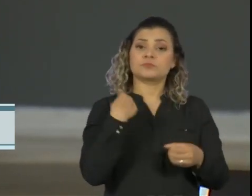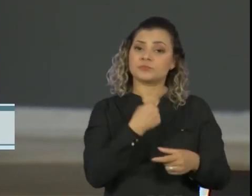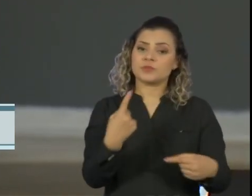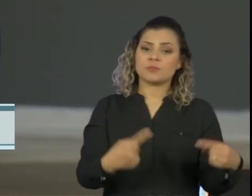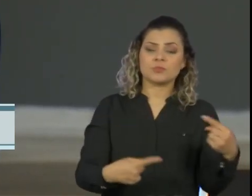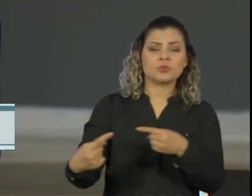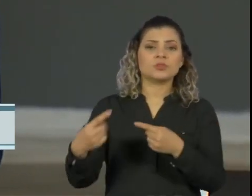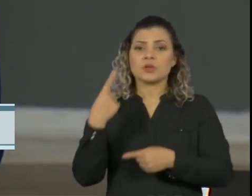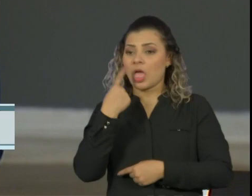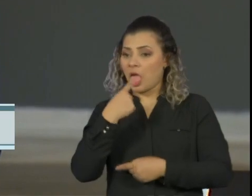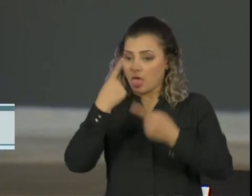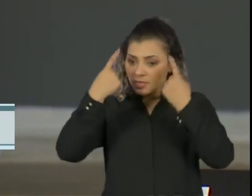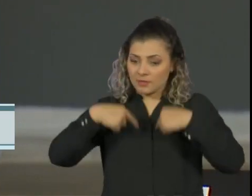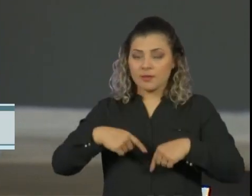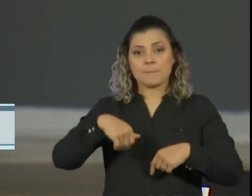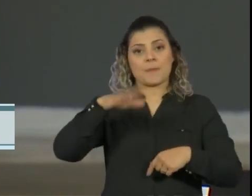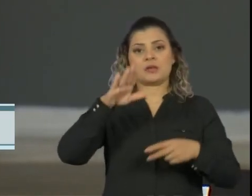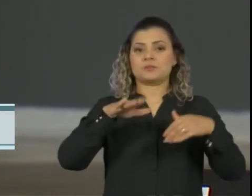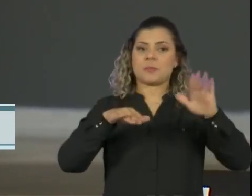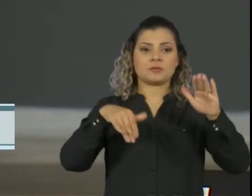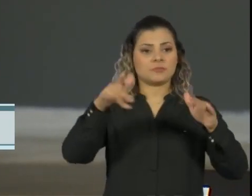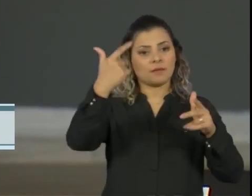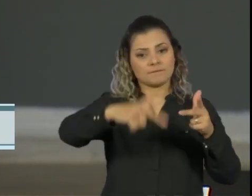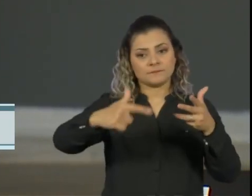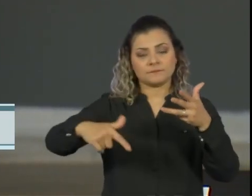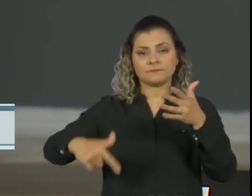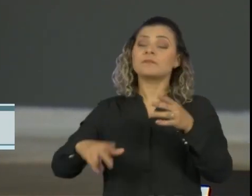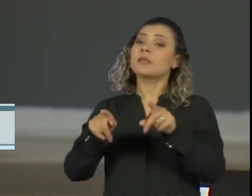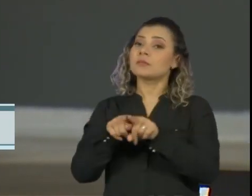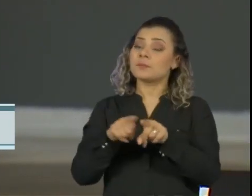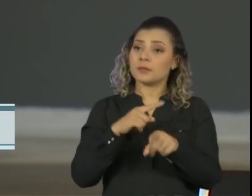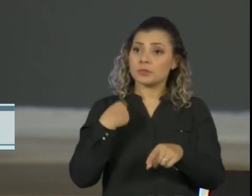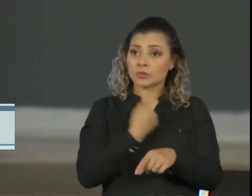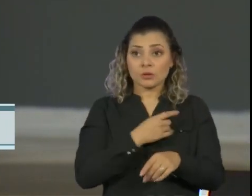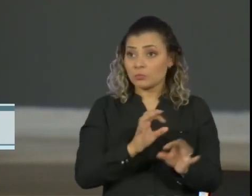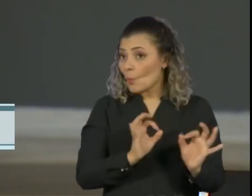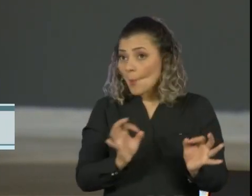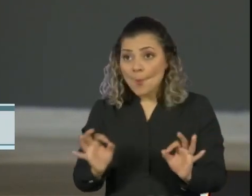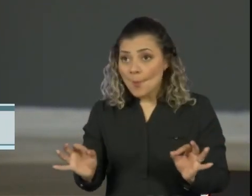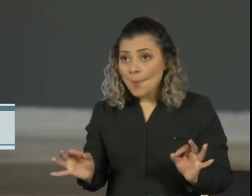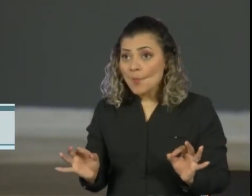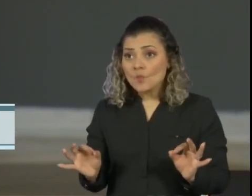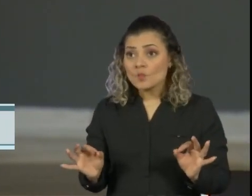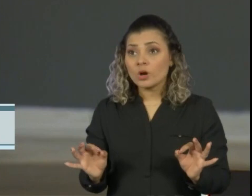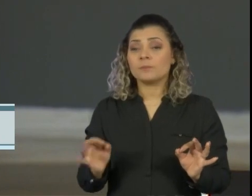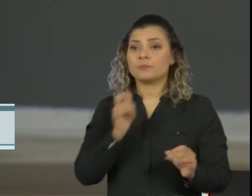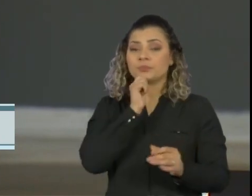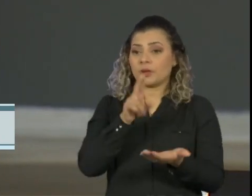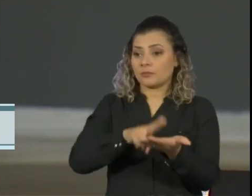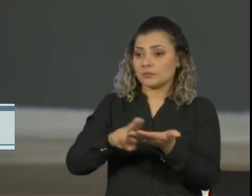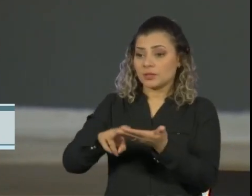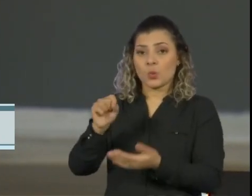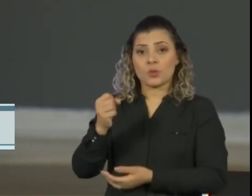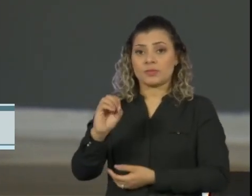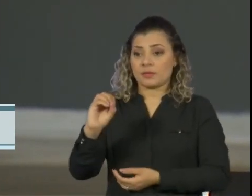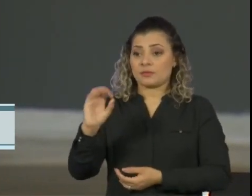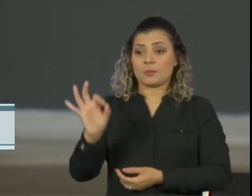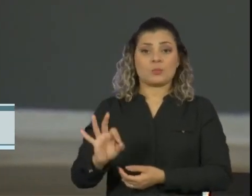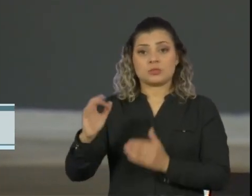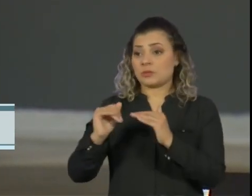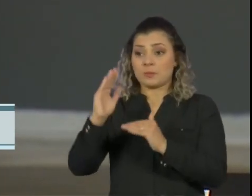de testagem mais contundente e, no paralelo, uma vez que nenhum deles tem uma ocupação superior a